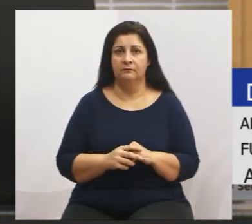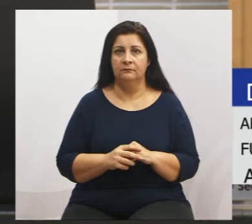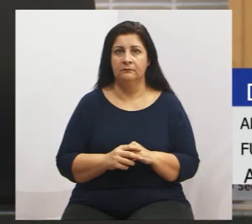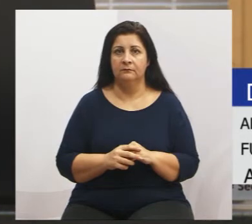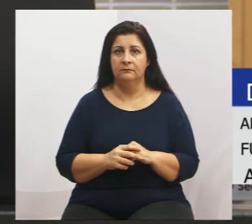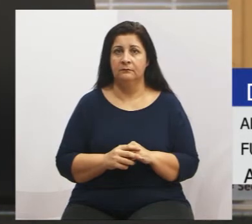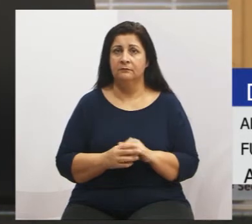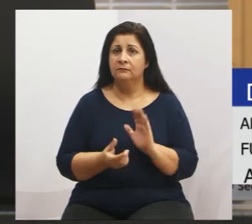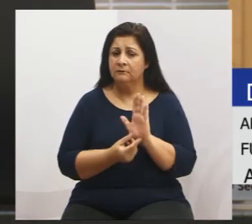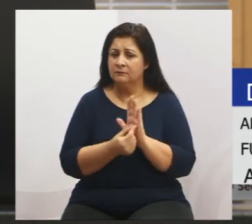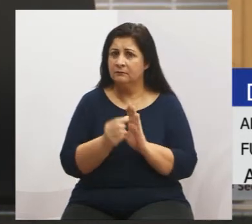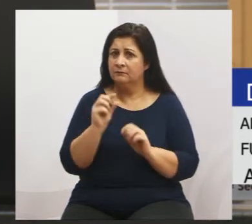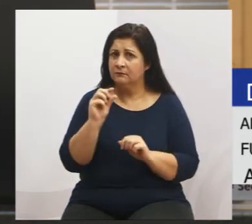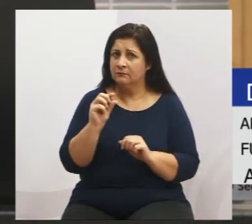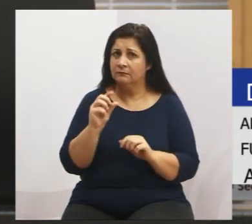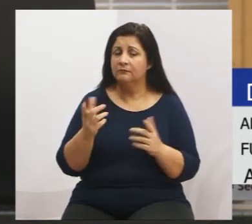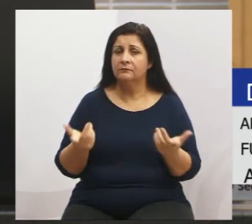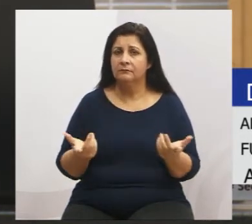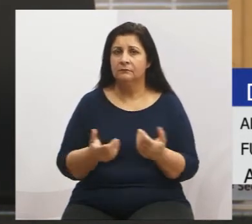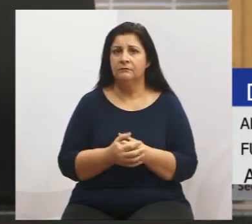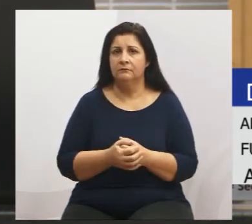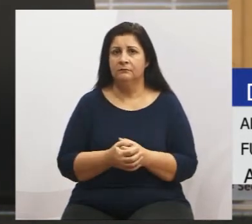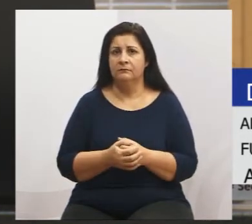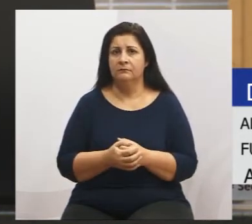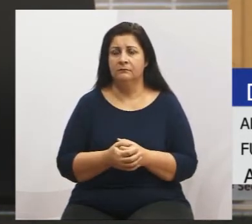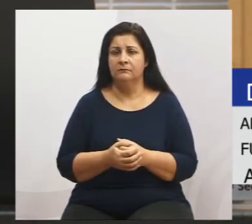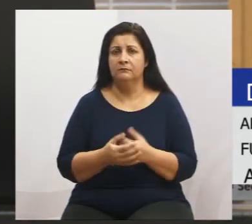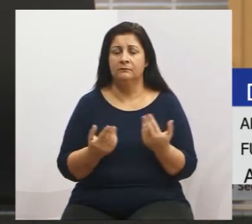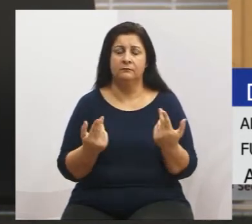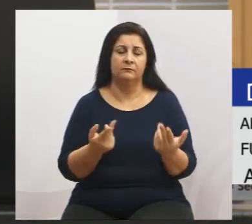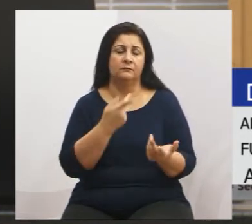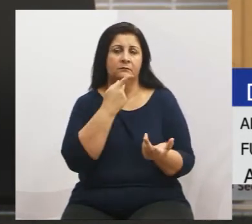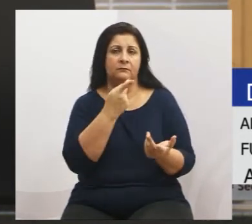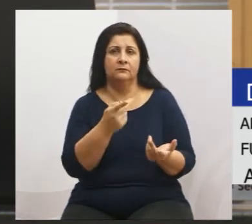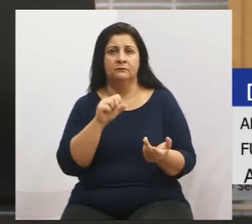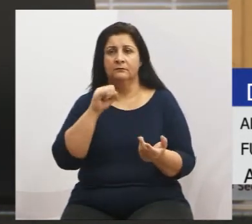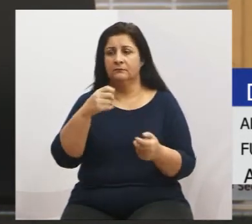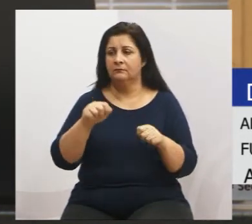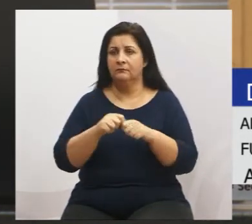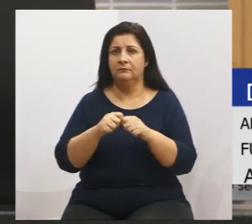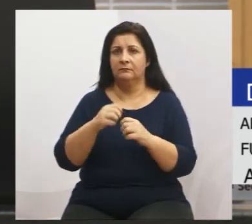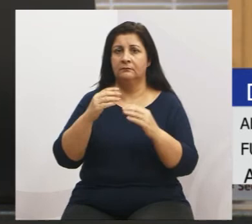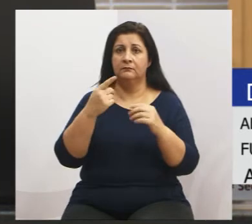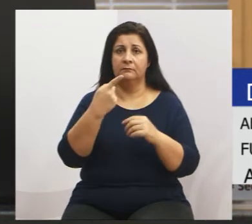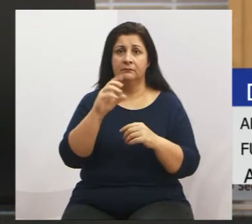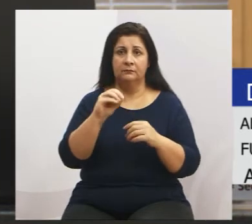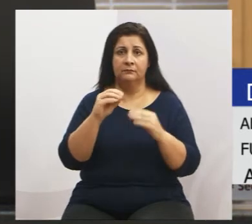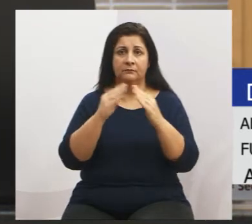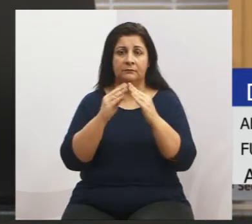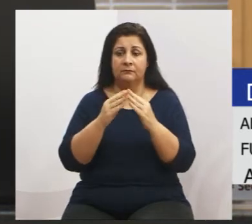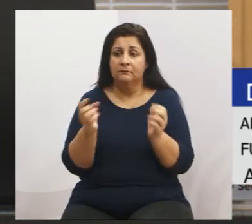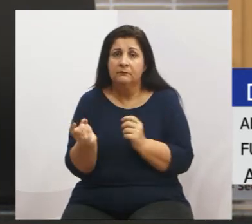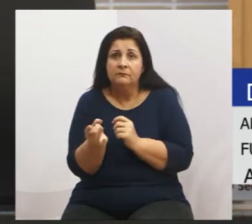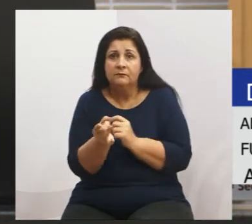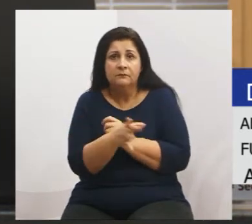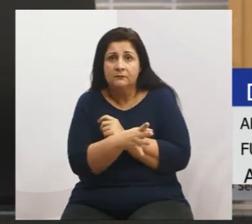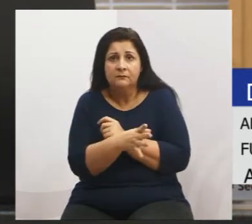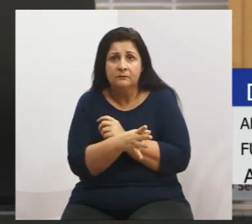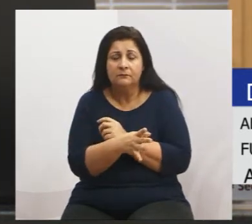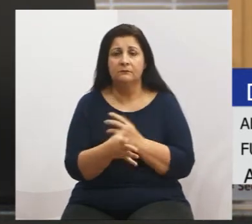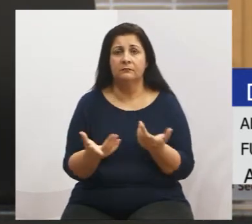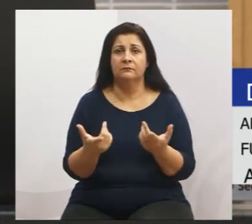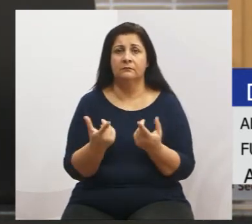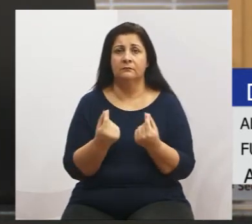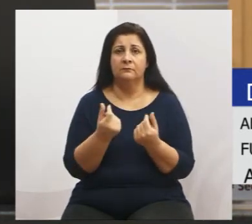um orçamento muito pequeno, né? Então, praticamente, como você falou, se fizer 10 casas populares, por exemplo, já acaba o orçamento da Fundação Pró